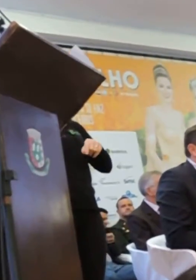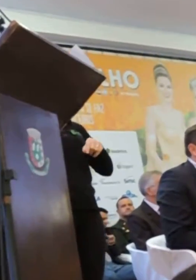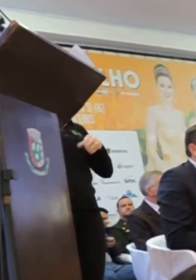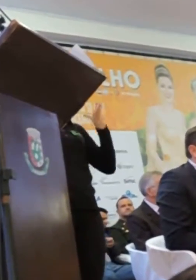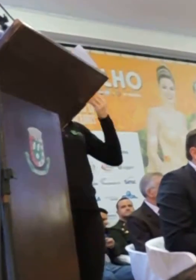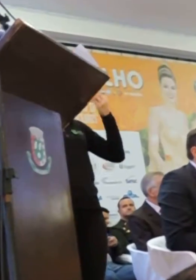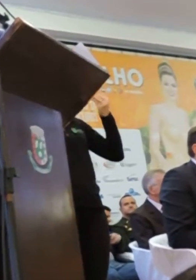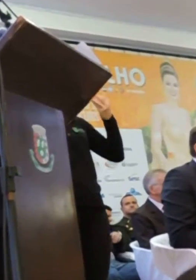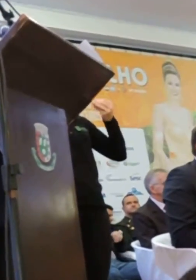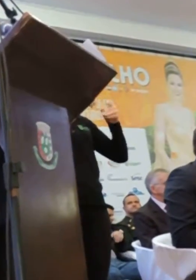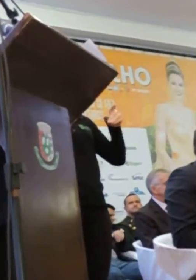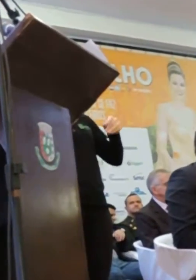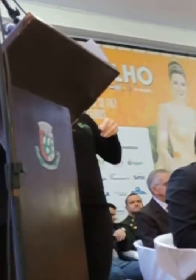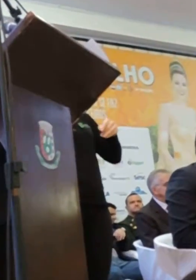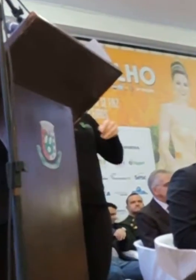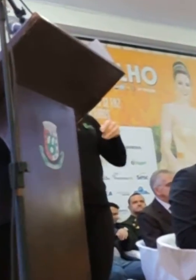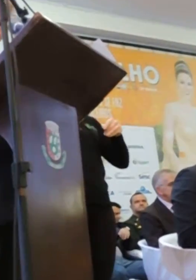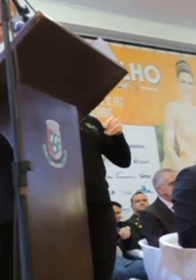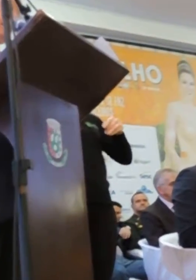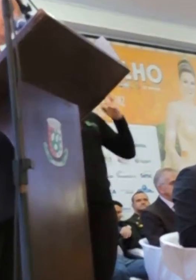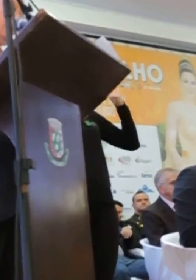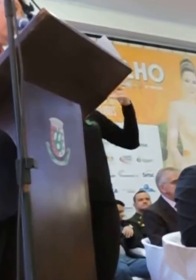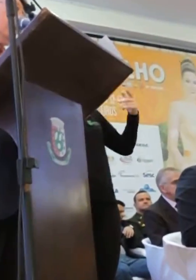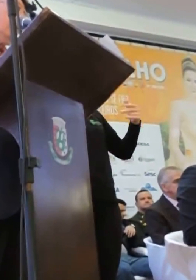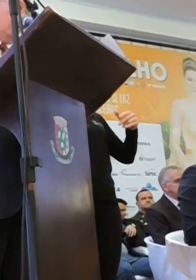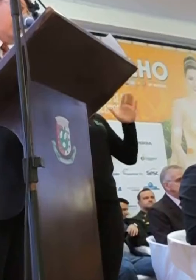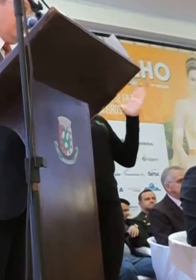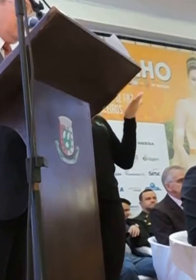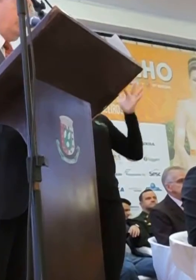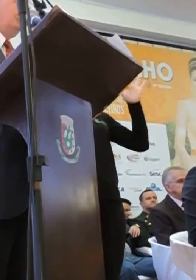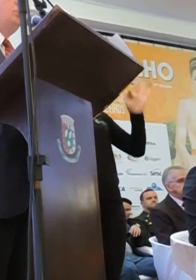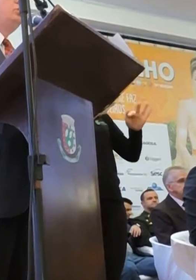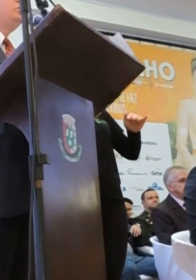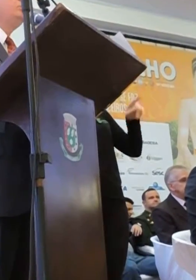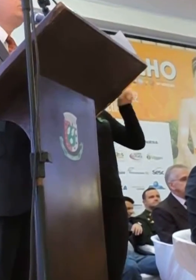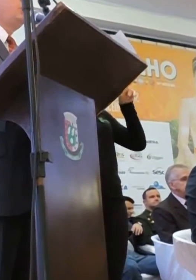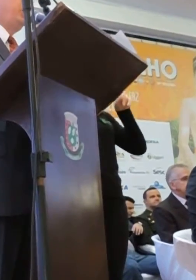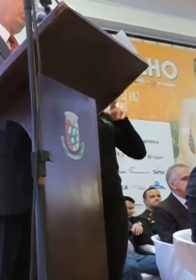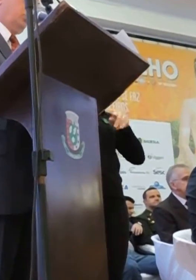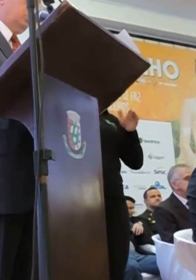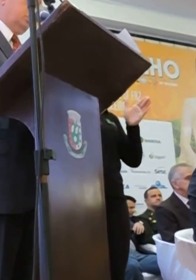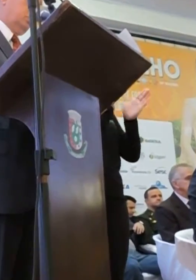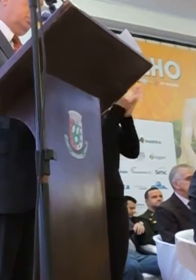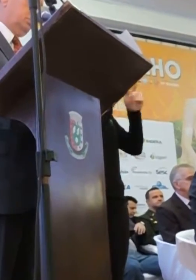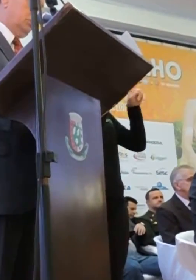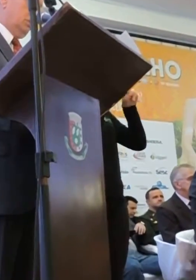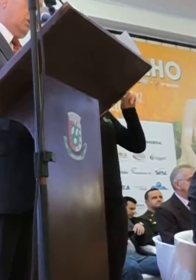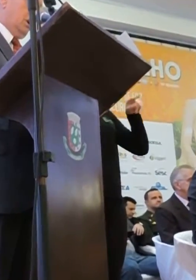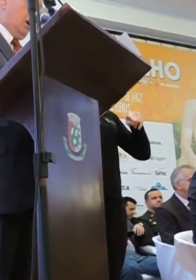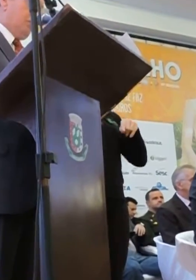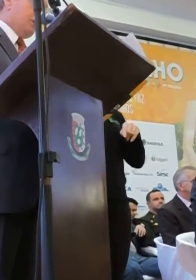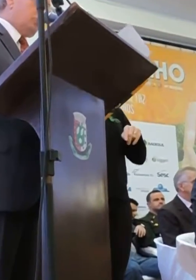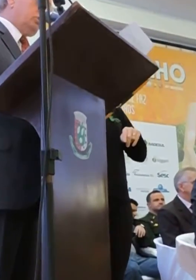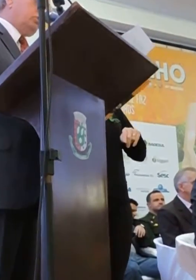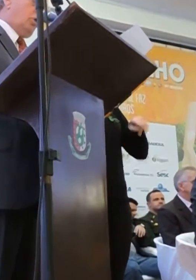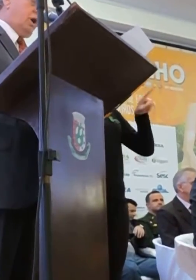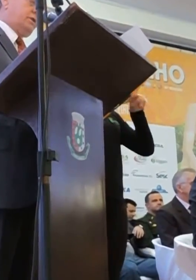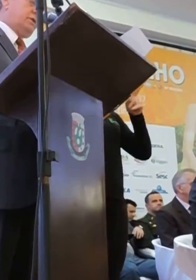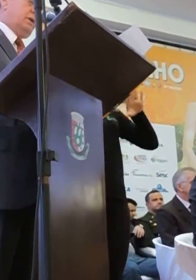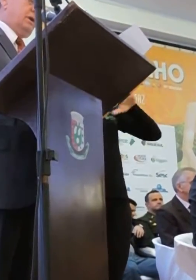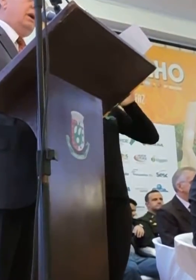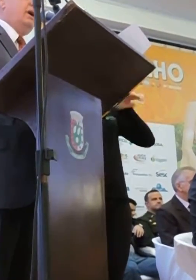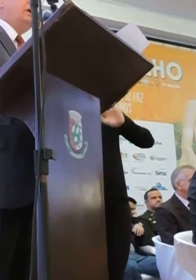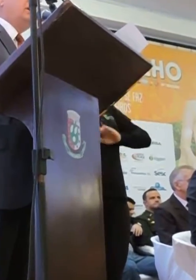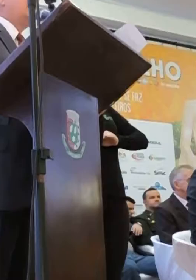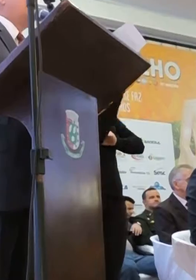exagero, o que foi nuvem passageira, o que melhorou e o que piorou. Mas todos